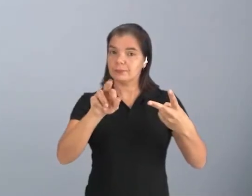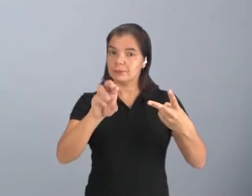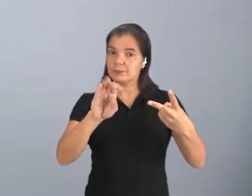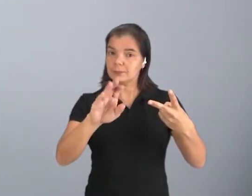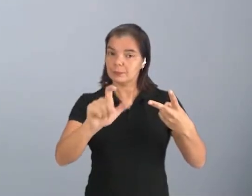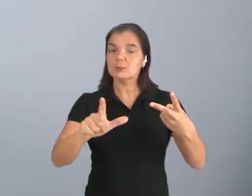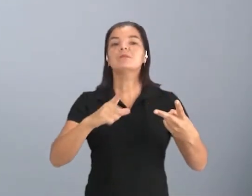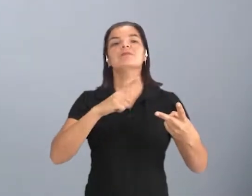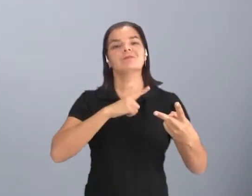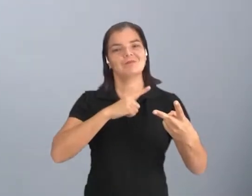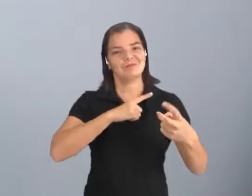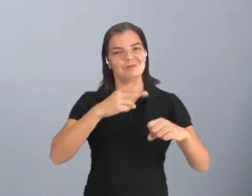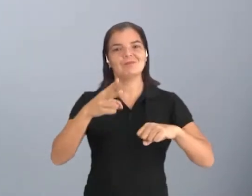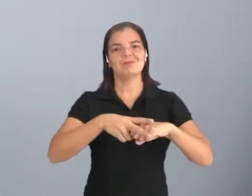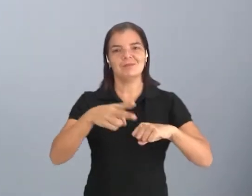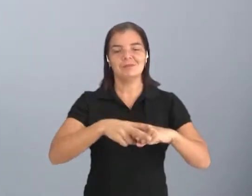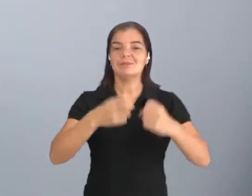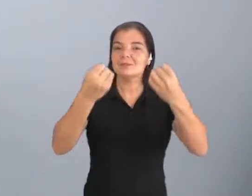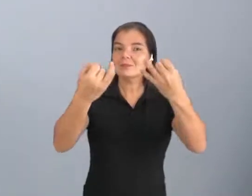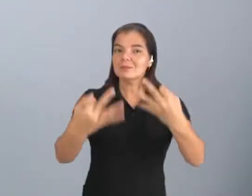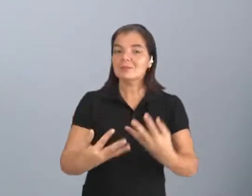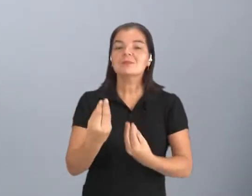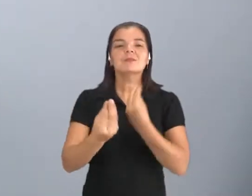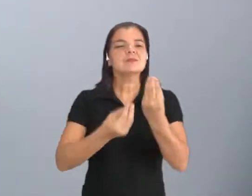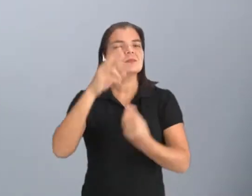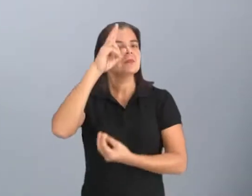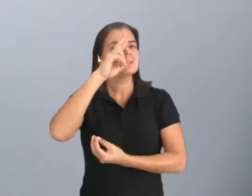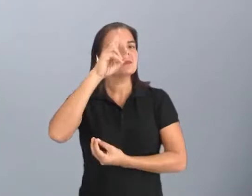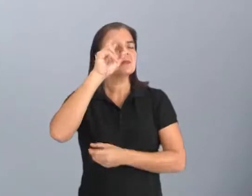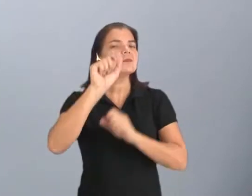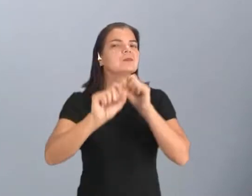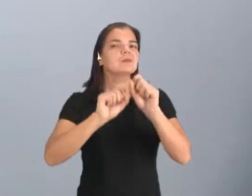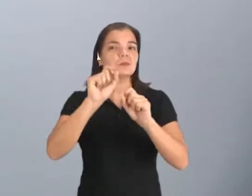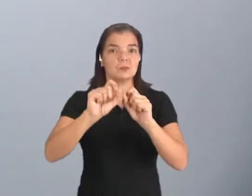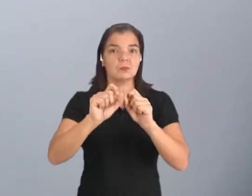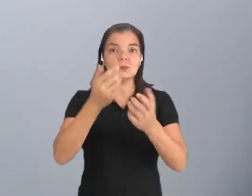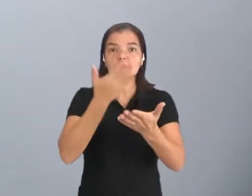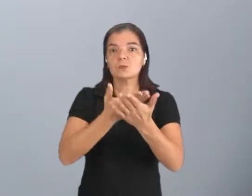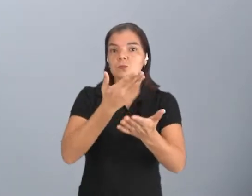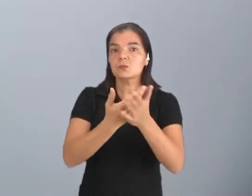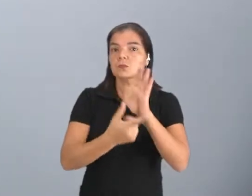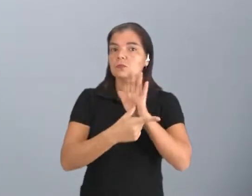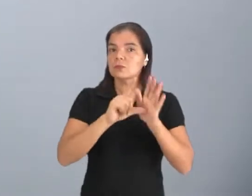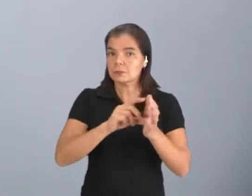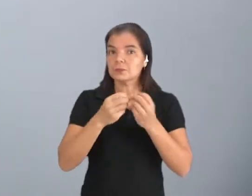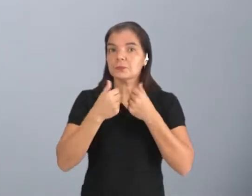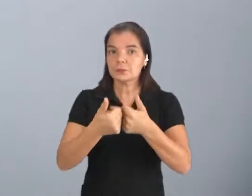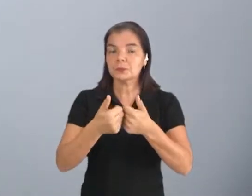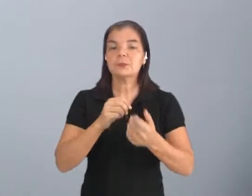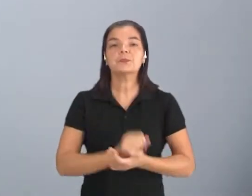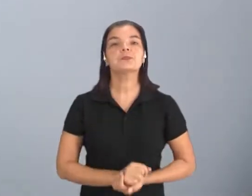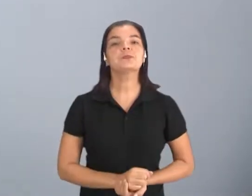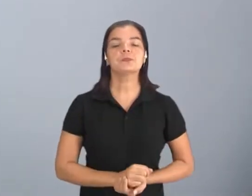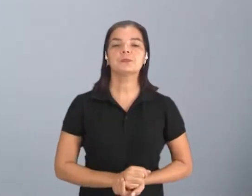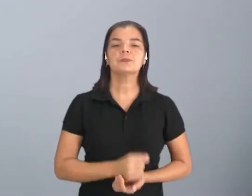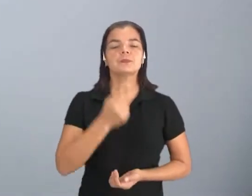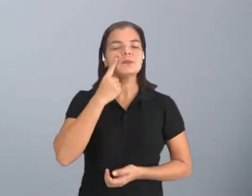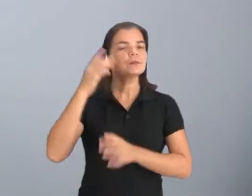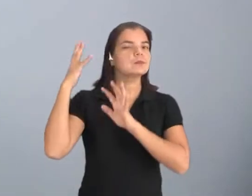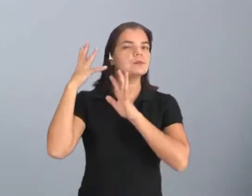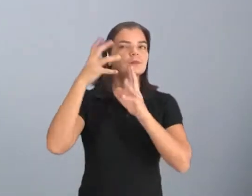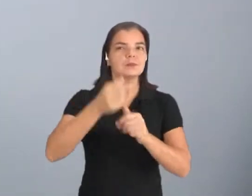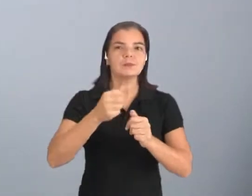onde empregamos os verbos. Falando nisso, vamos lembrar um pouquinho o nosso estudo da aula anterior, tudo bem? Vamos lá, vamos só